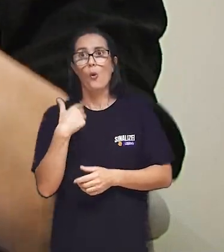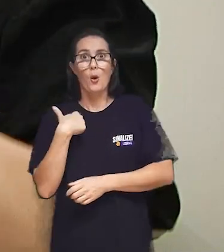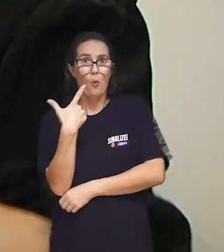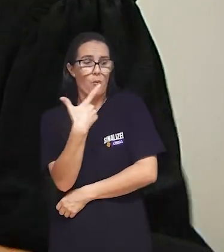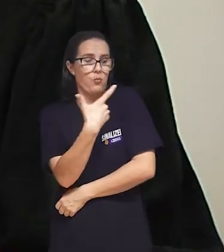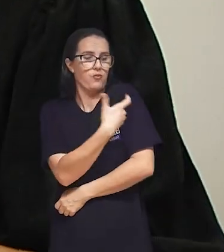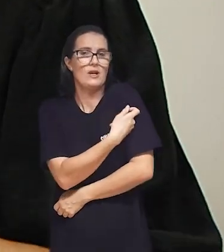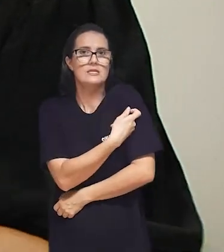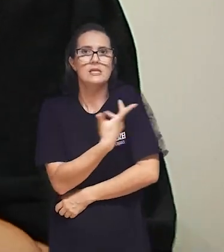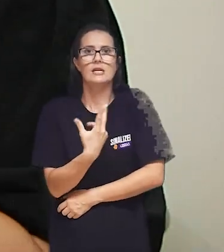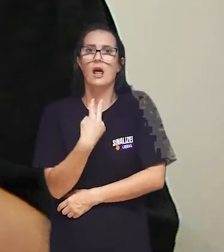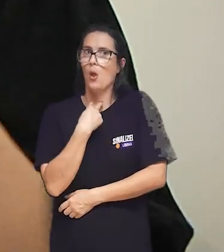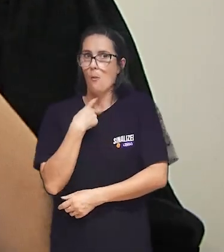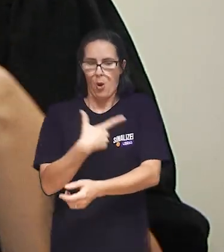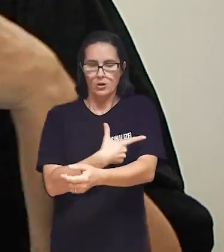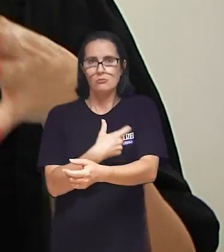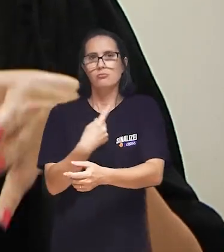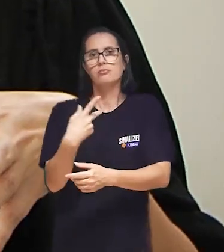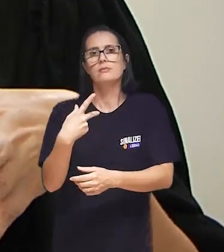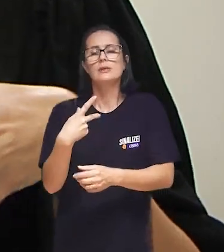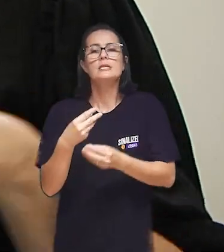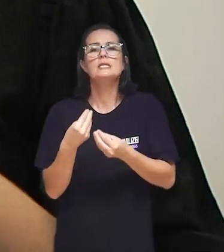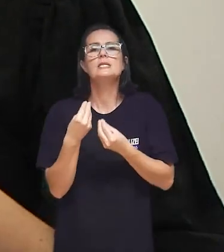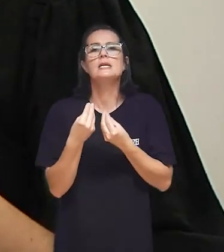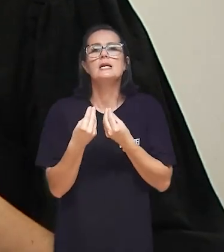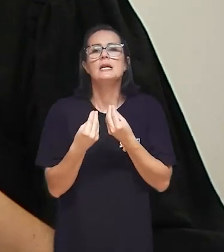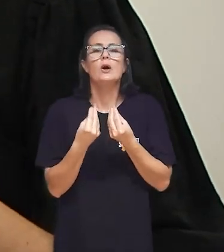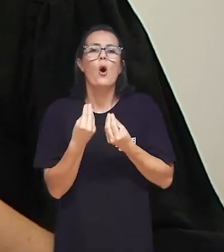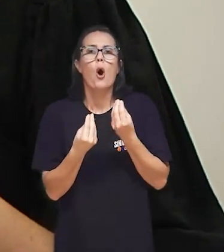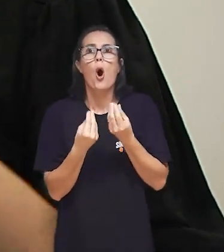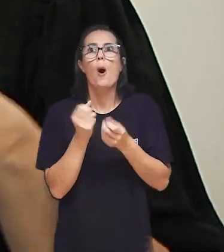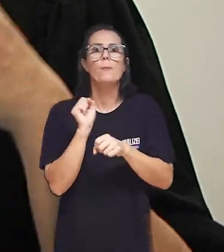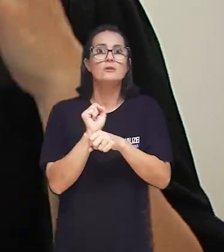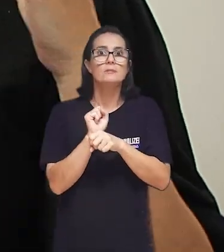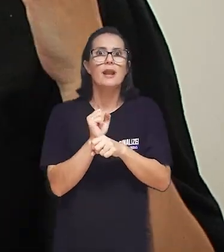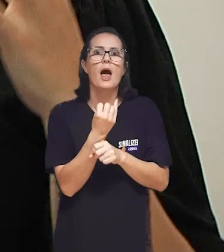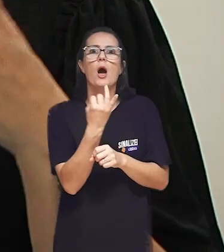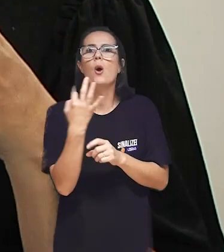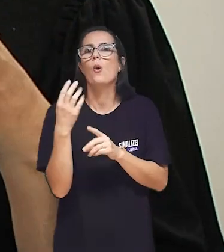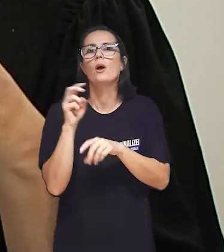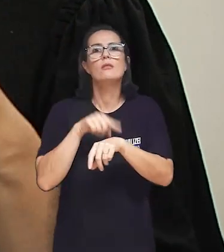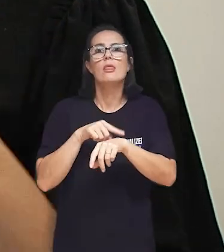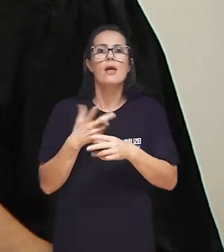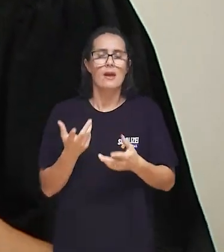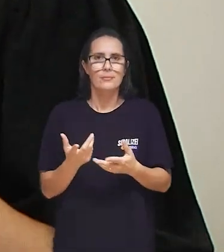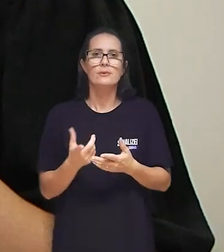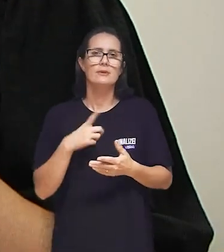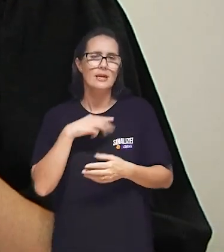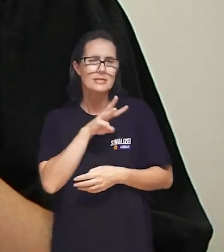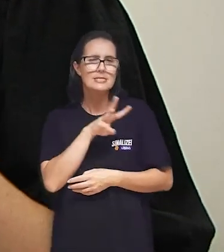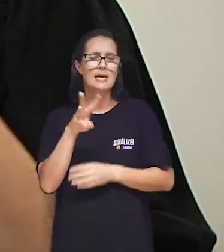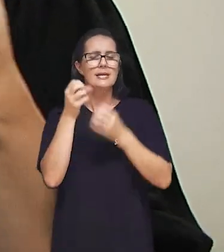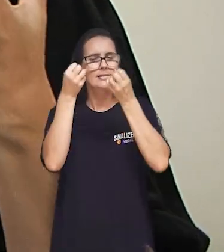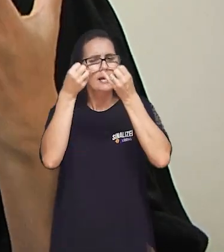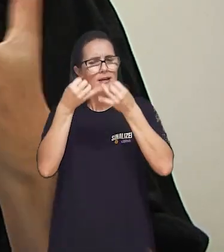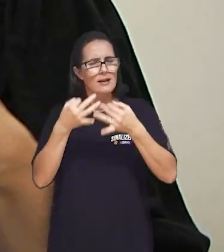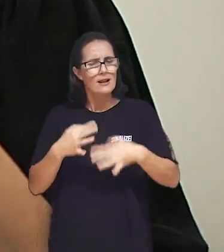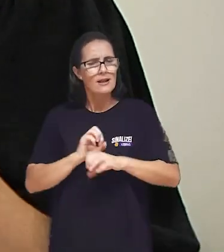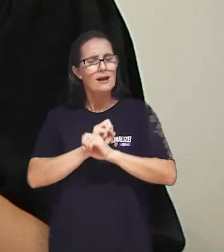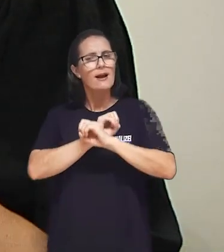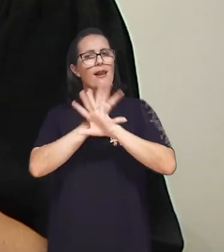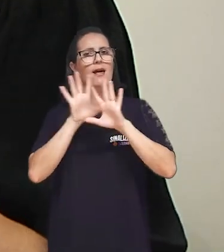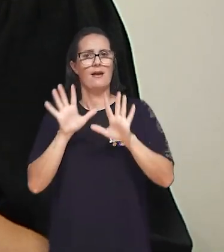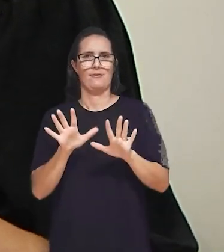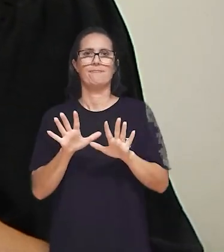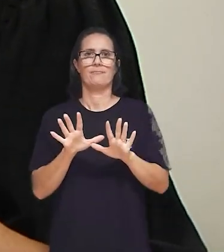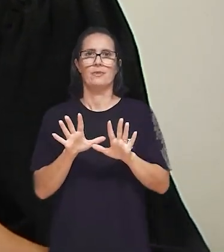determinada vacina, ou algo assim. Tudo isso está no nosso site bem esclarecido, mas